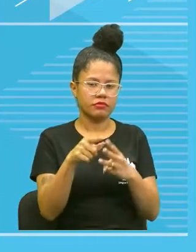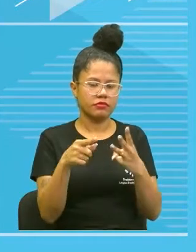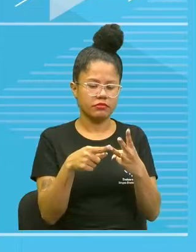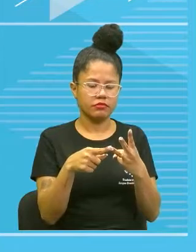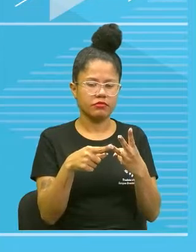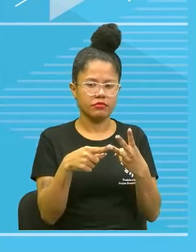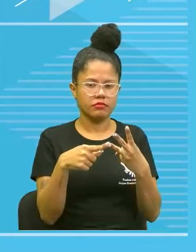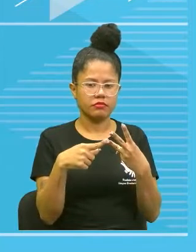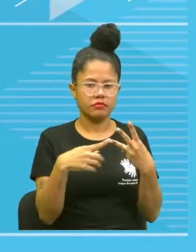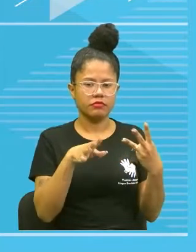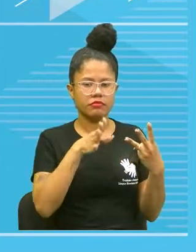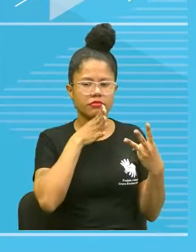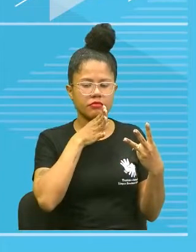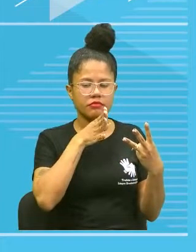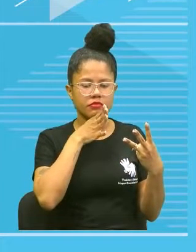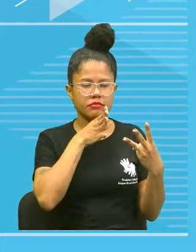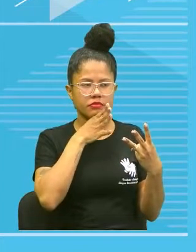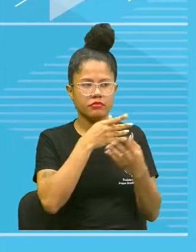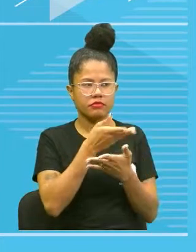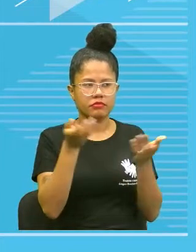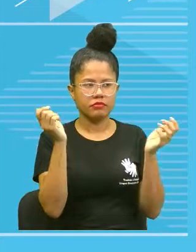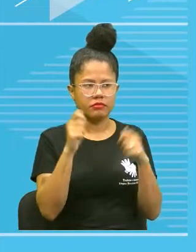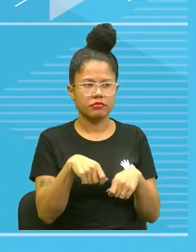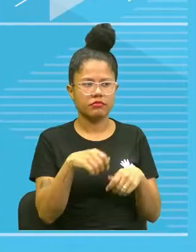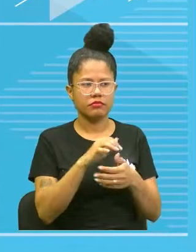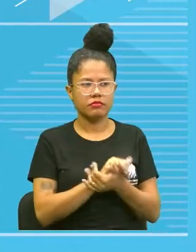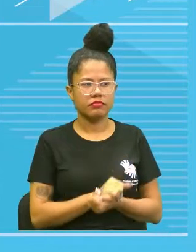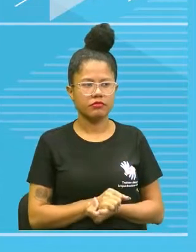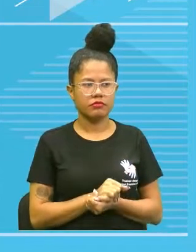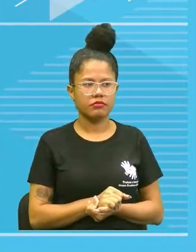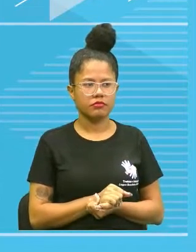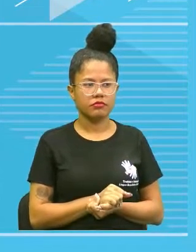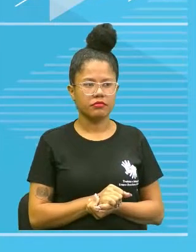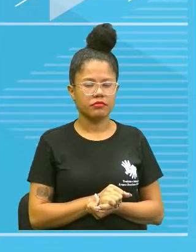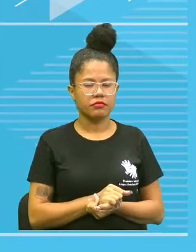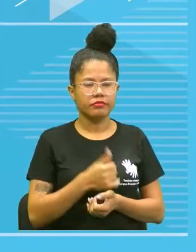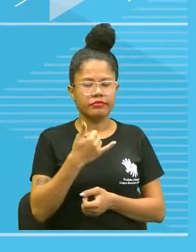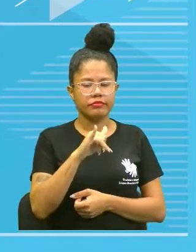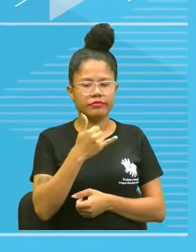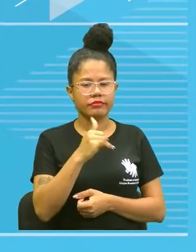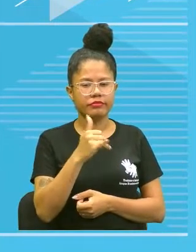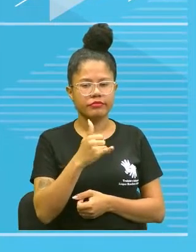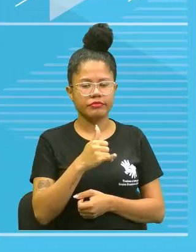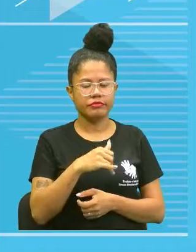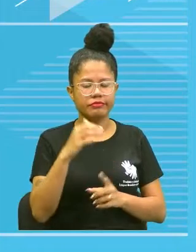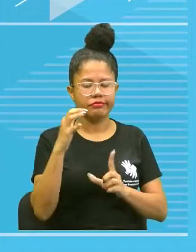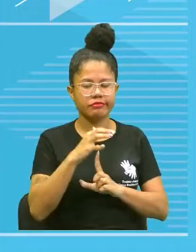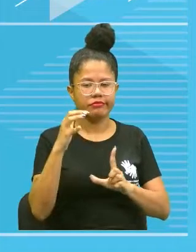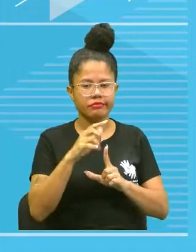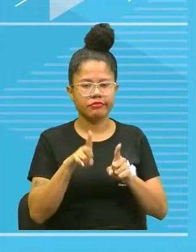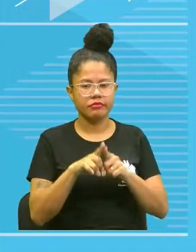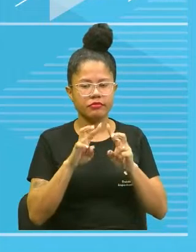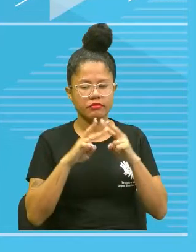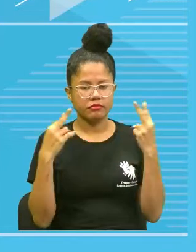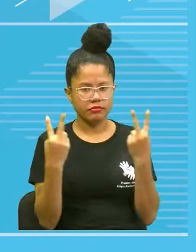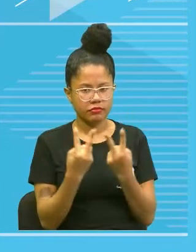você tem que ter na cabeça. O trabalho é num gráfico de pressão pelo volume, tá bom? E o trabalho é fornecido